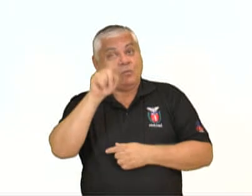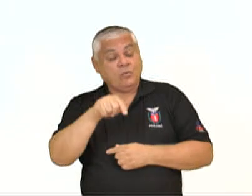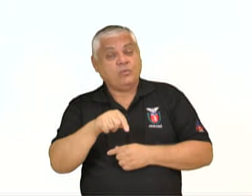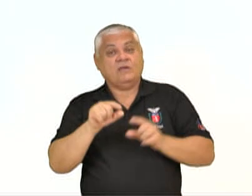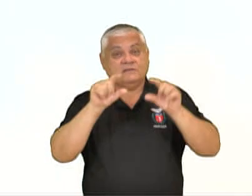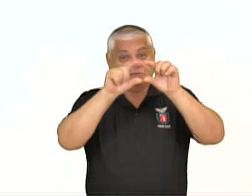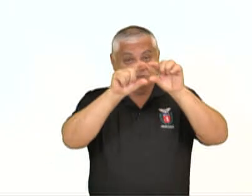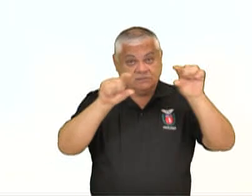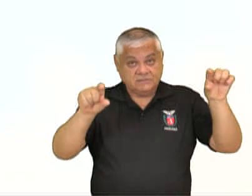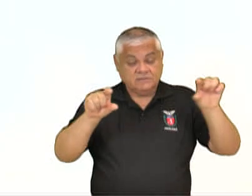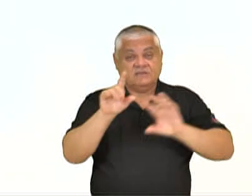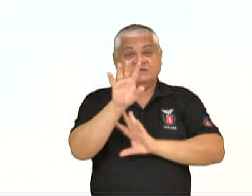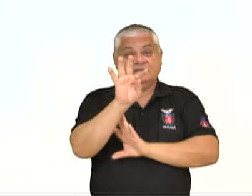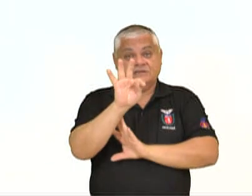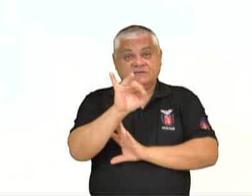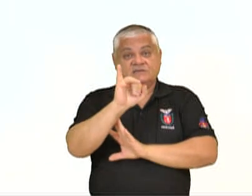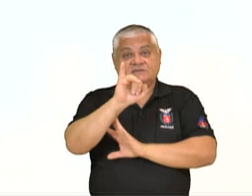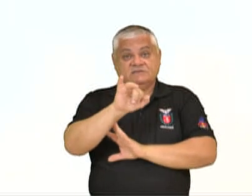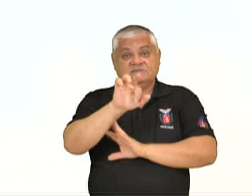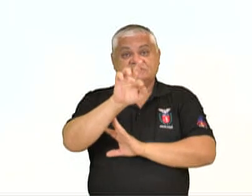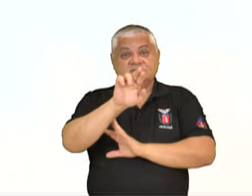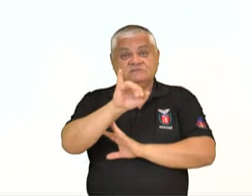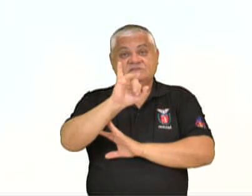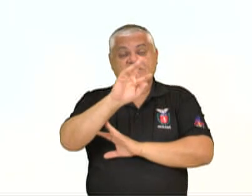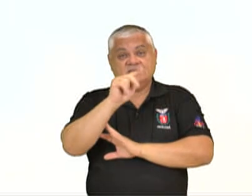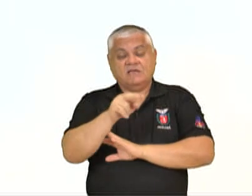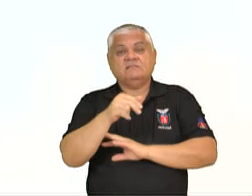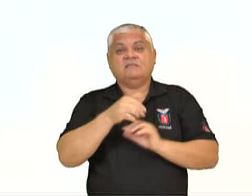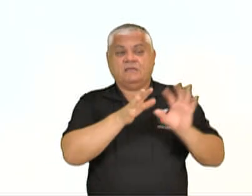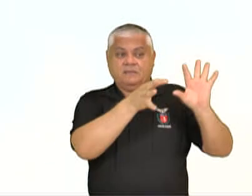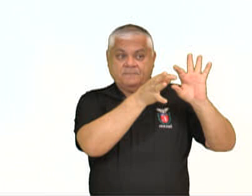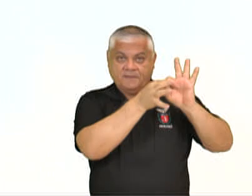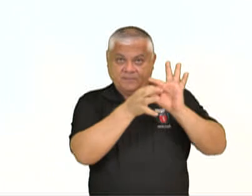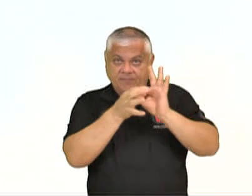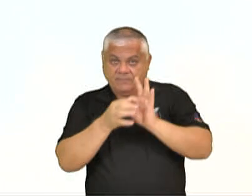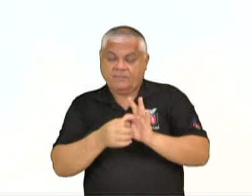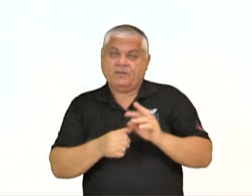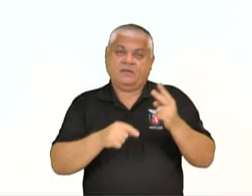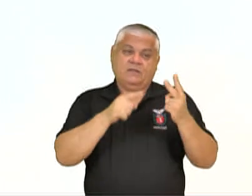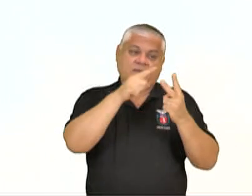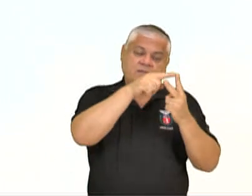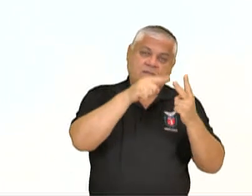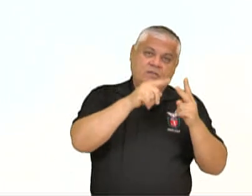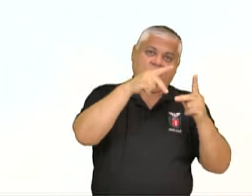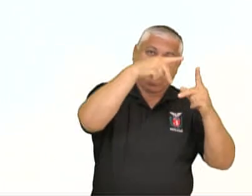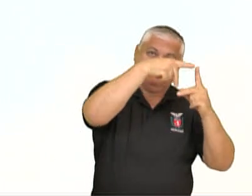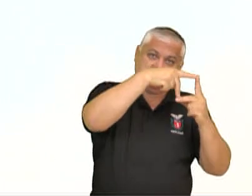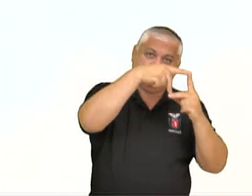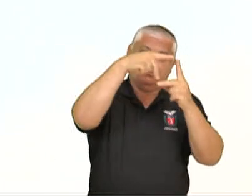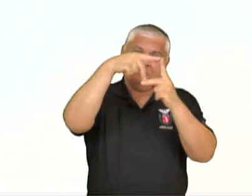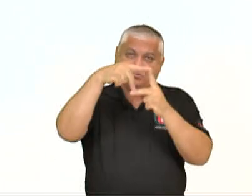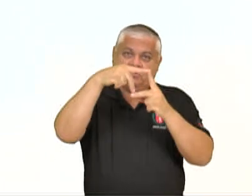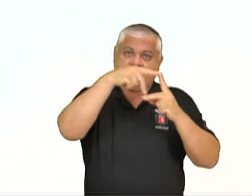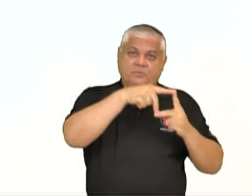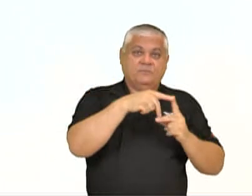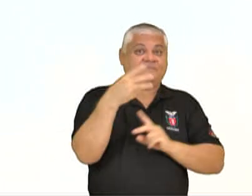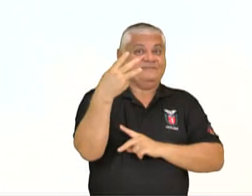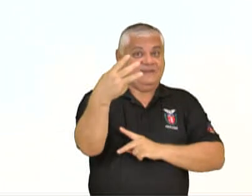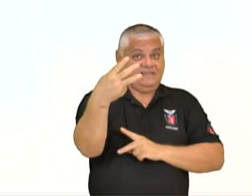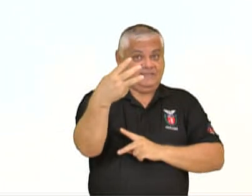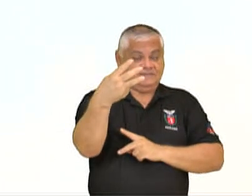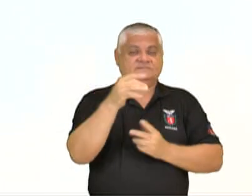vejam, a tirinha é uma sequência narrativa, com 2 ou mais quadrinhos, nesse que a gente acabou de analisar foram